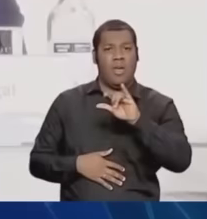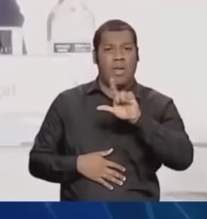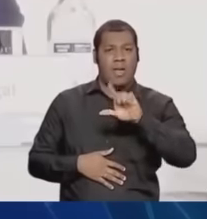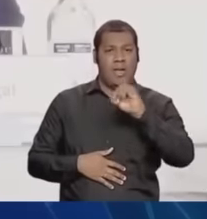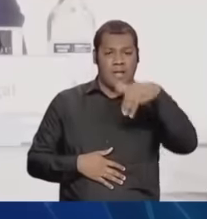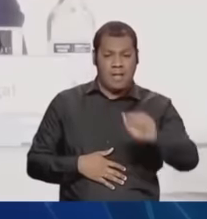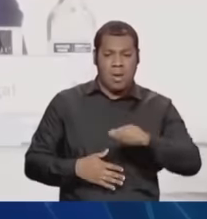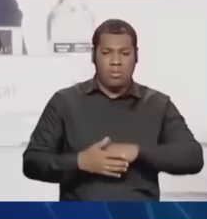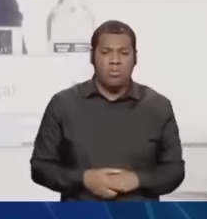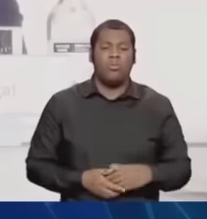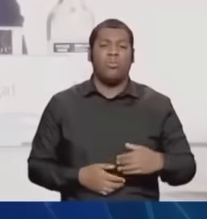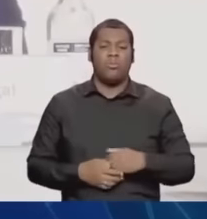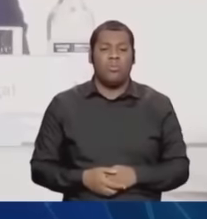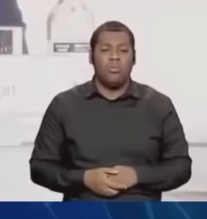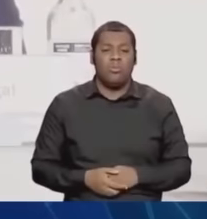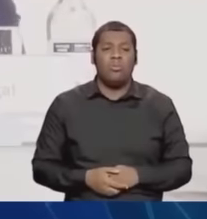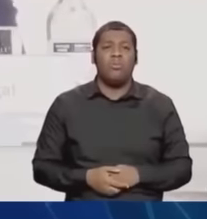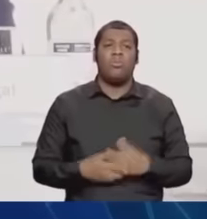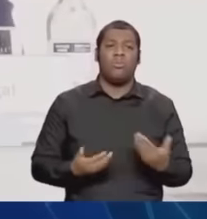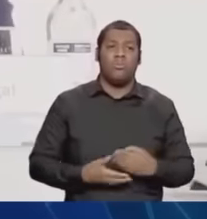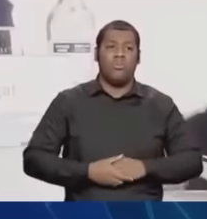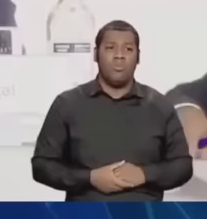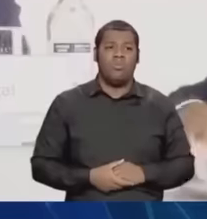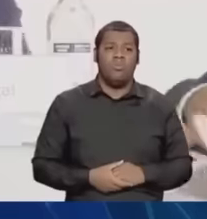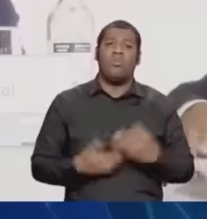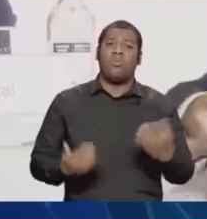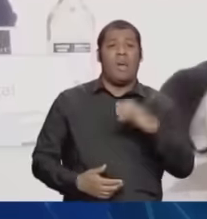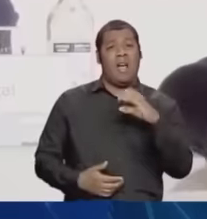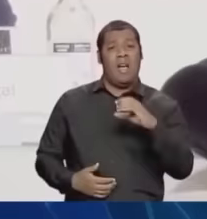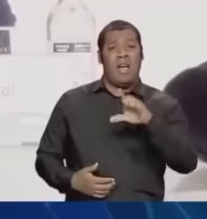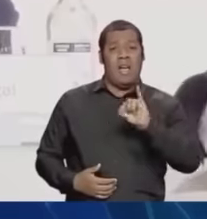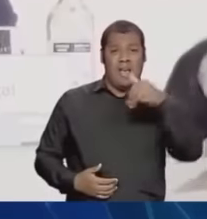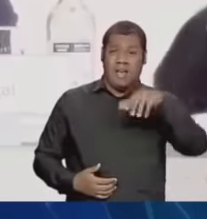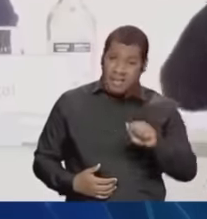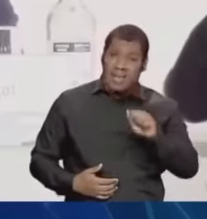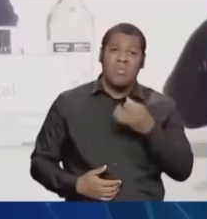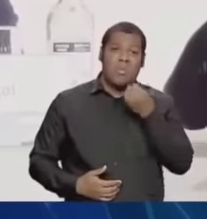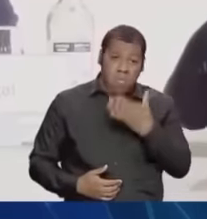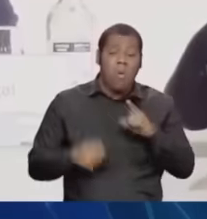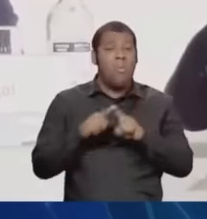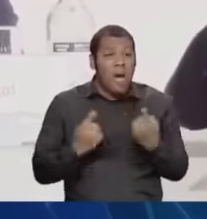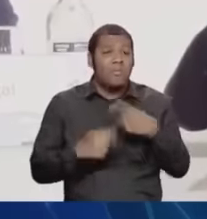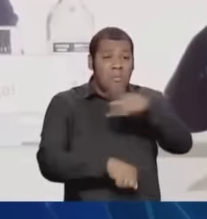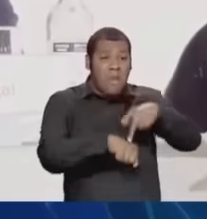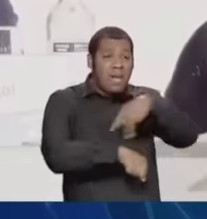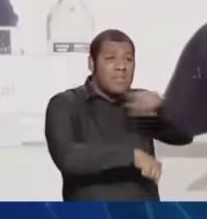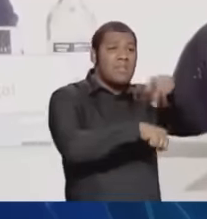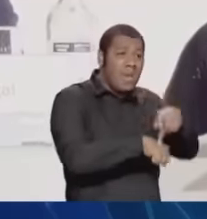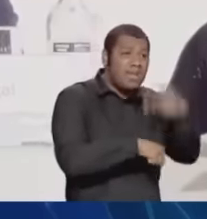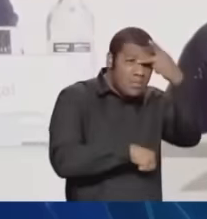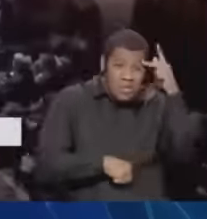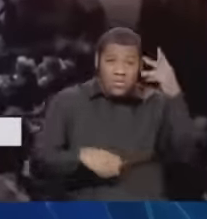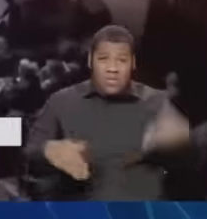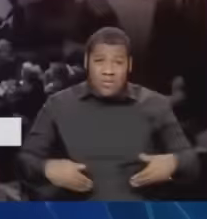seja, a gente pode ter um clima muito bom e o povo continuar morrendo de fome em vários países do mundo. Não é só na África, não, é